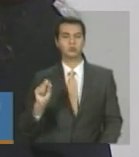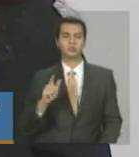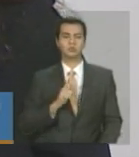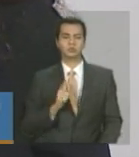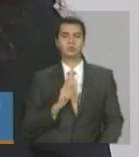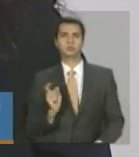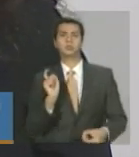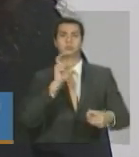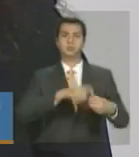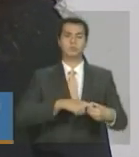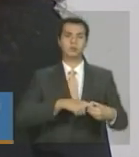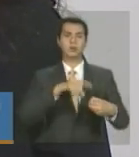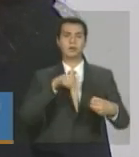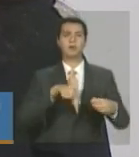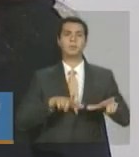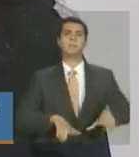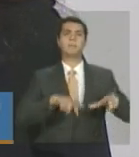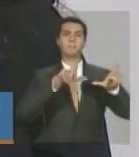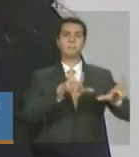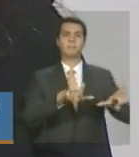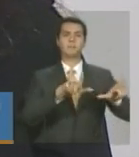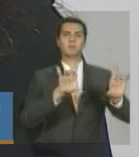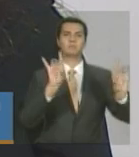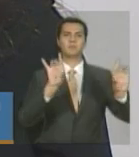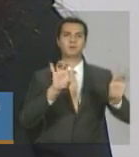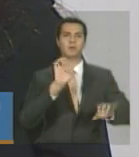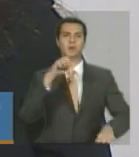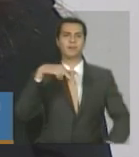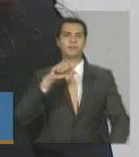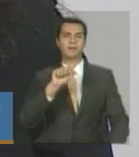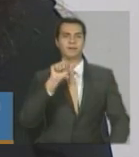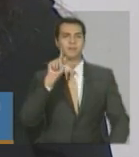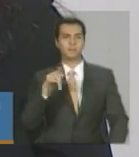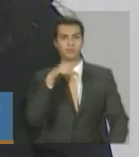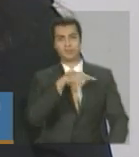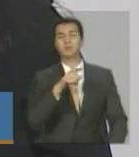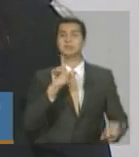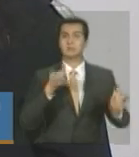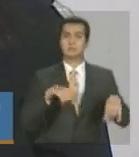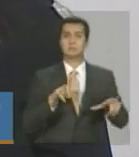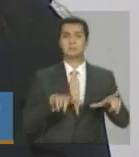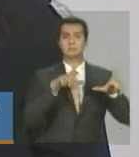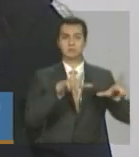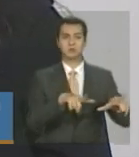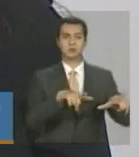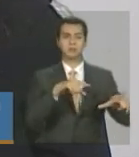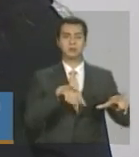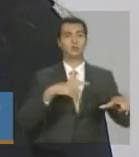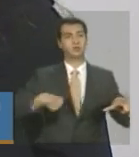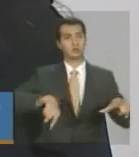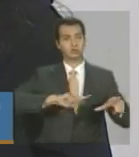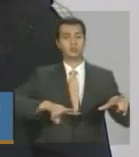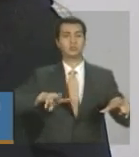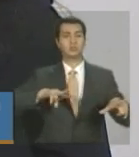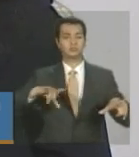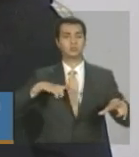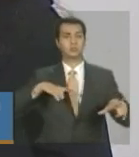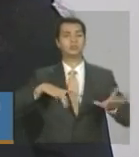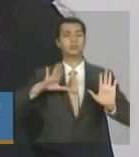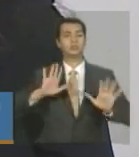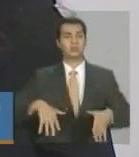da ENAP, que é um prêmio que a ENAP dá todo ano, e estamos entre os 20